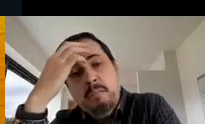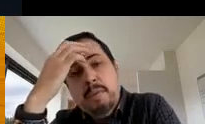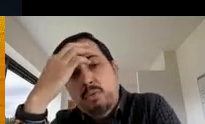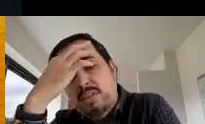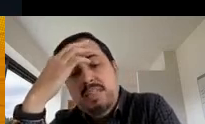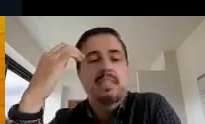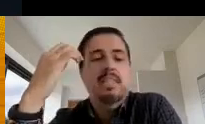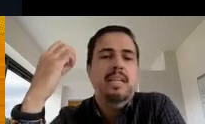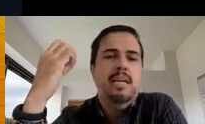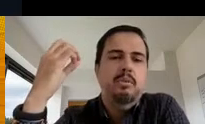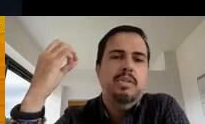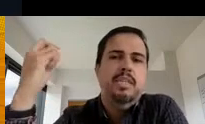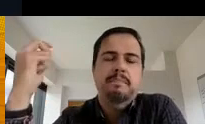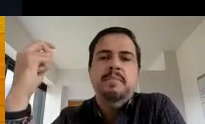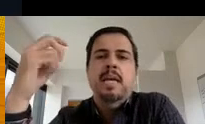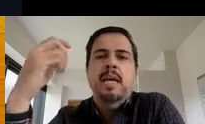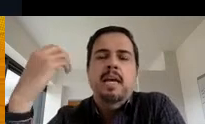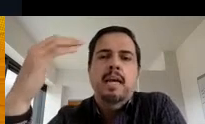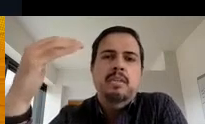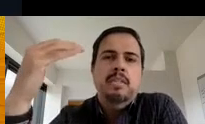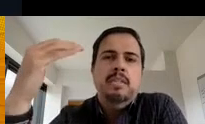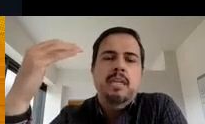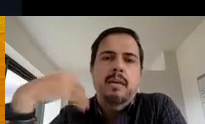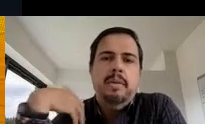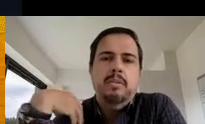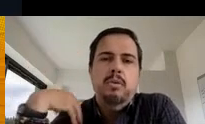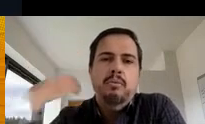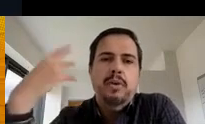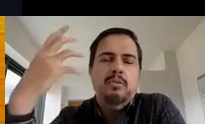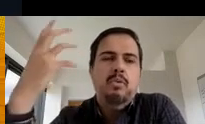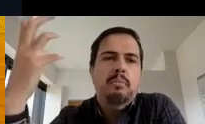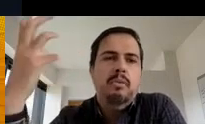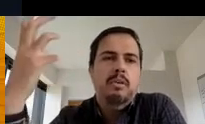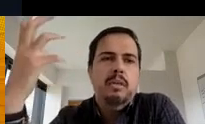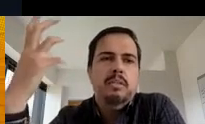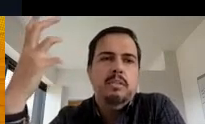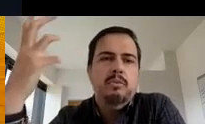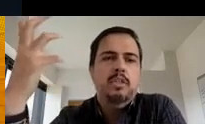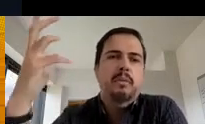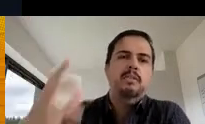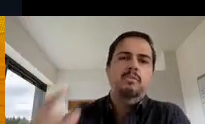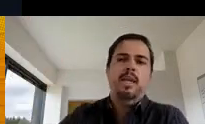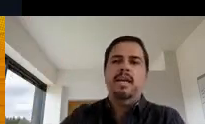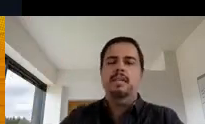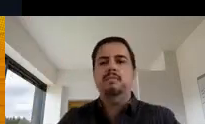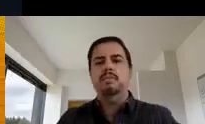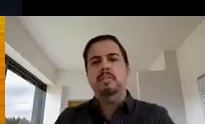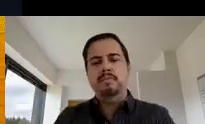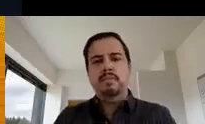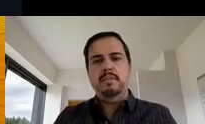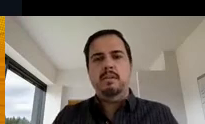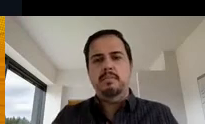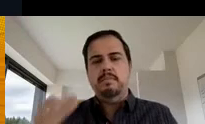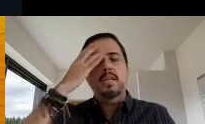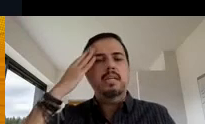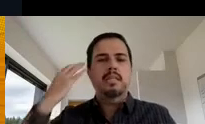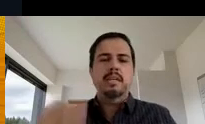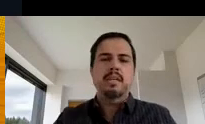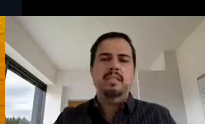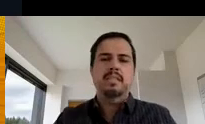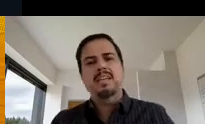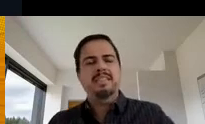por semana, passou a fazer 30 entregas por dia. Então, assim, aí a pessoa não faz compra no supermercado online, não sei se